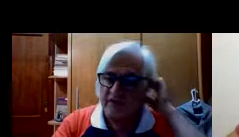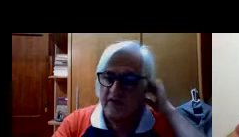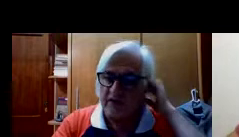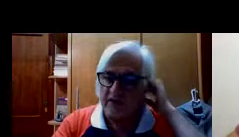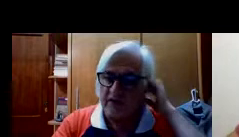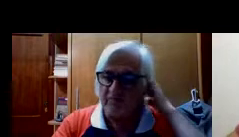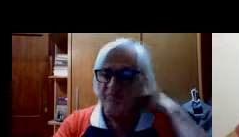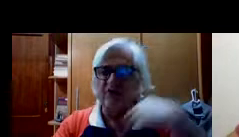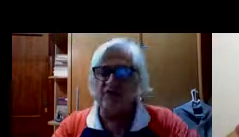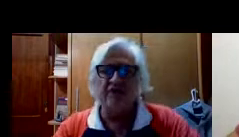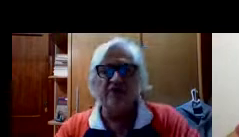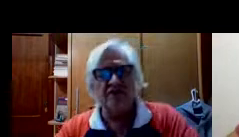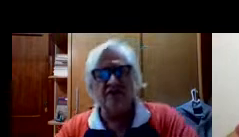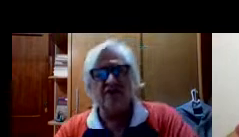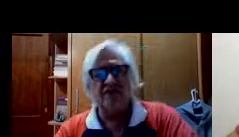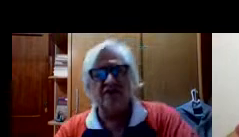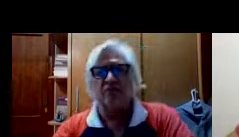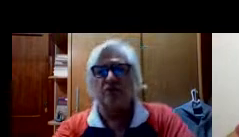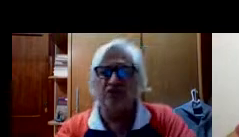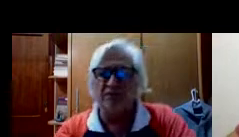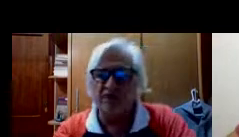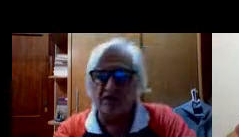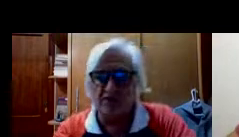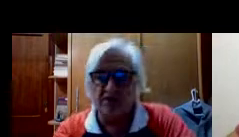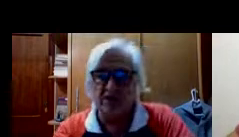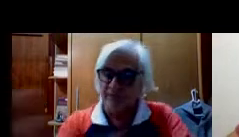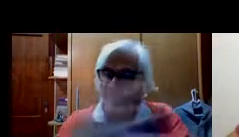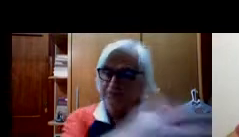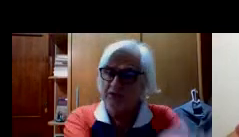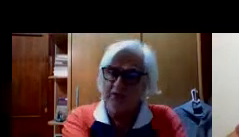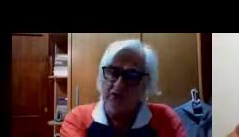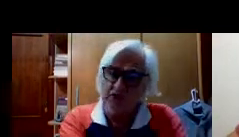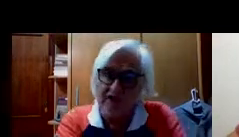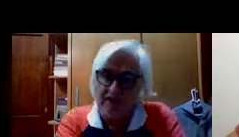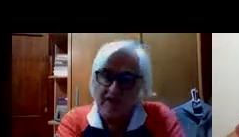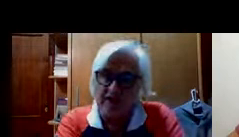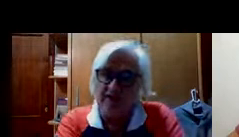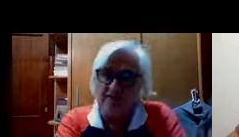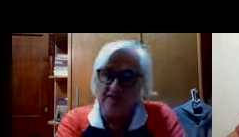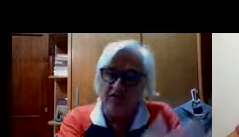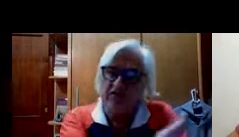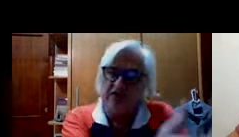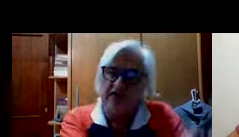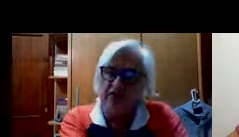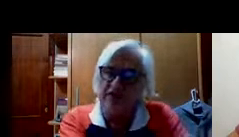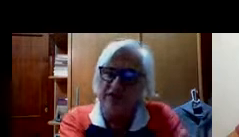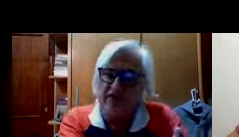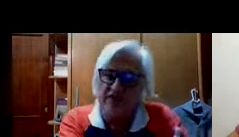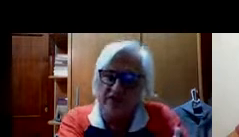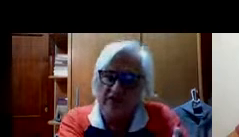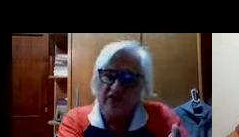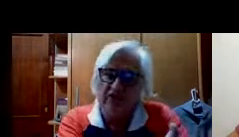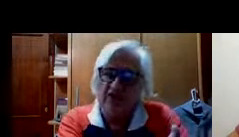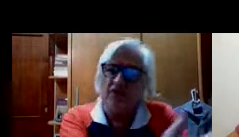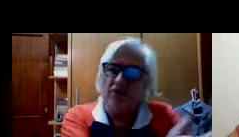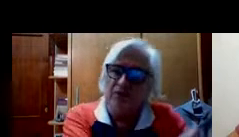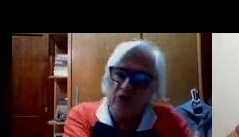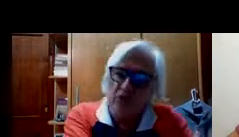metais têm os elétrons livres, eles são bons, né, para transmitir. E os materiais que não têm os elétrons